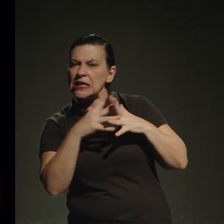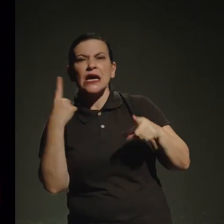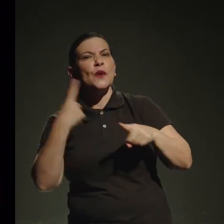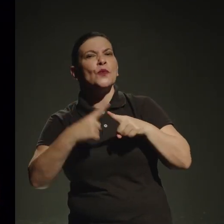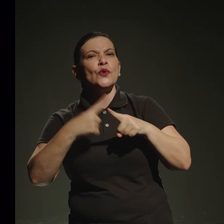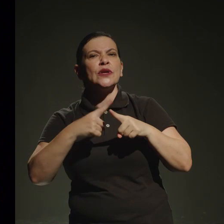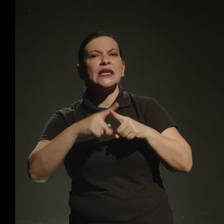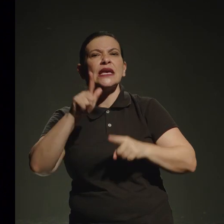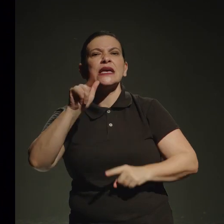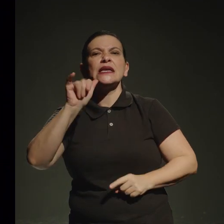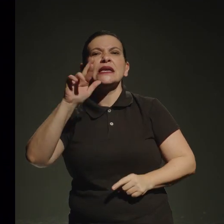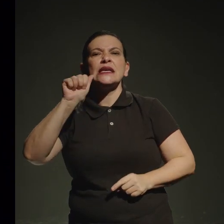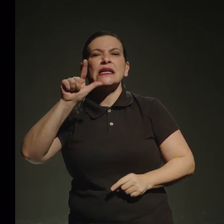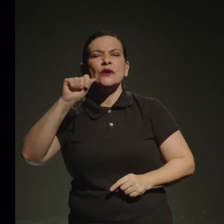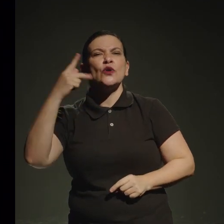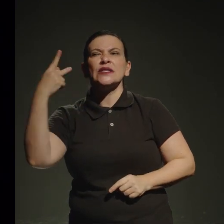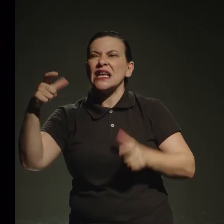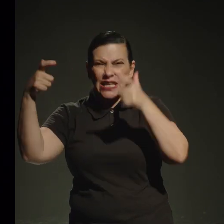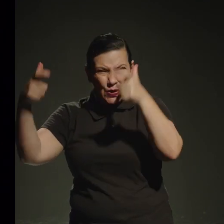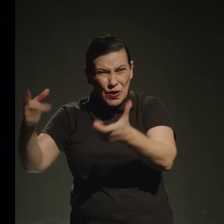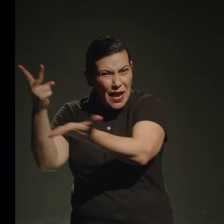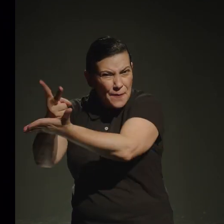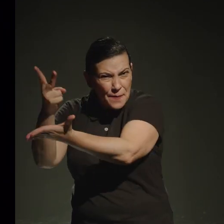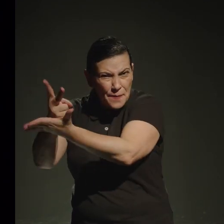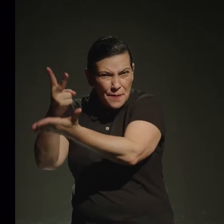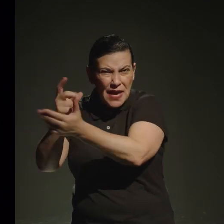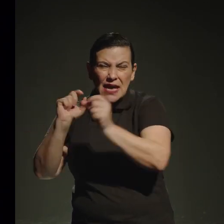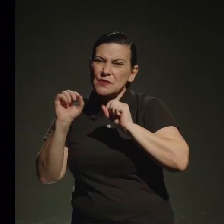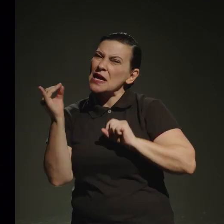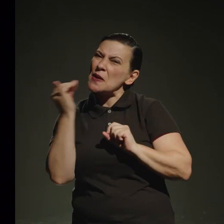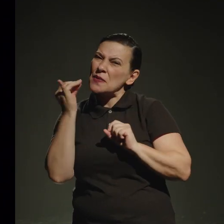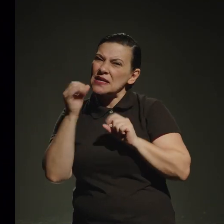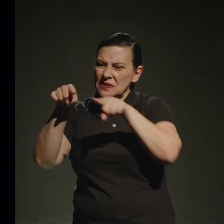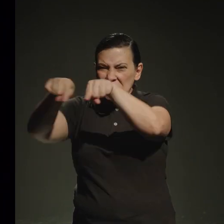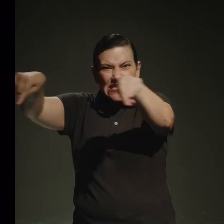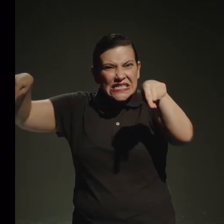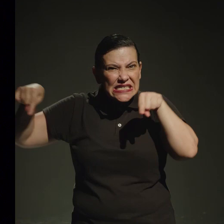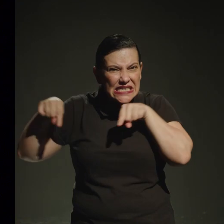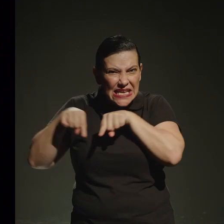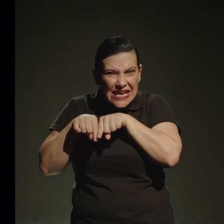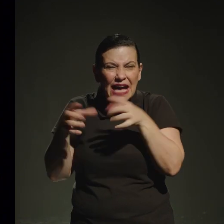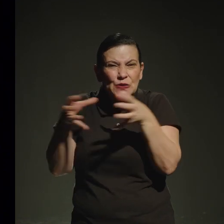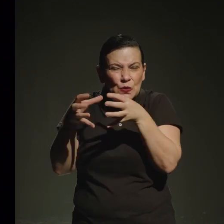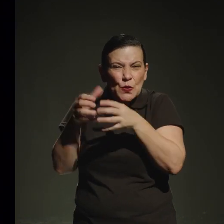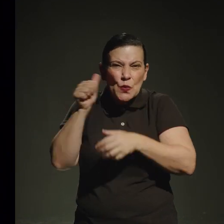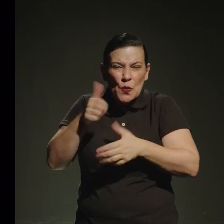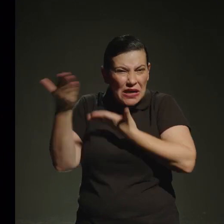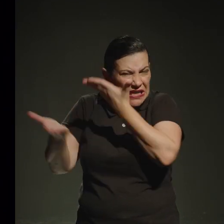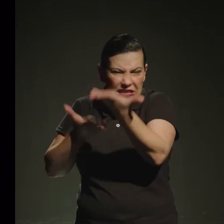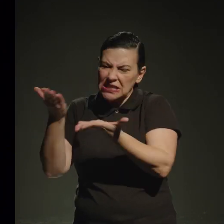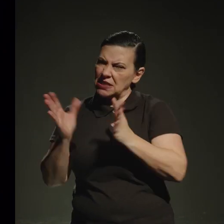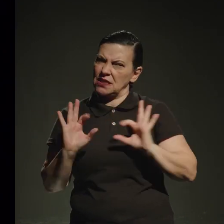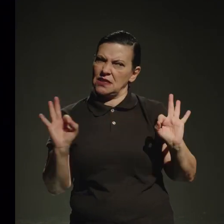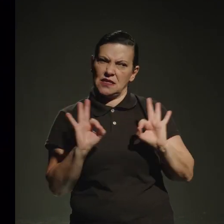Dom Giraldo não passa o tempo na maciota, entre coxins, cercado pelas cortesãs. Não. Lejos de mim duvidar